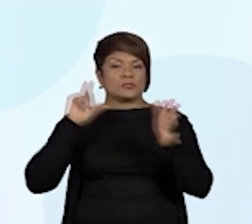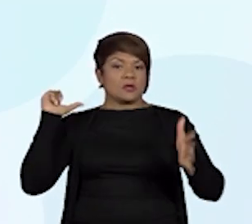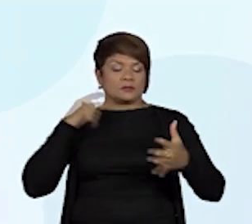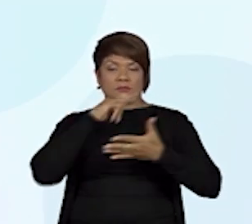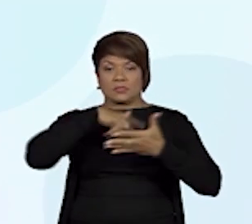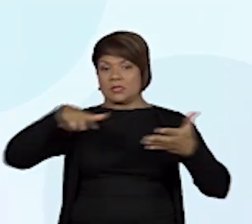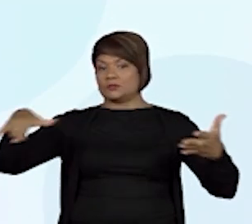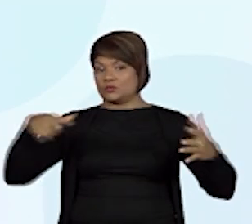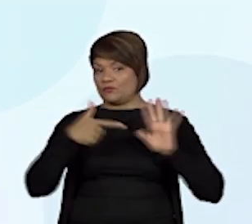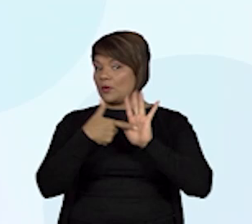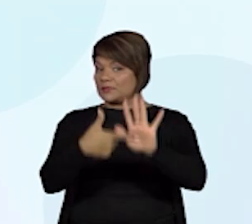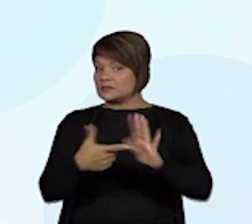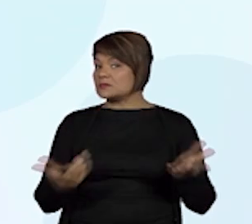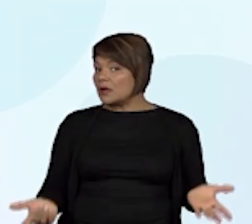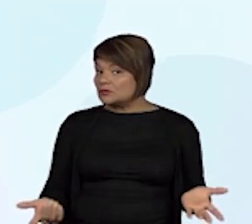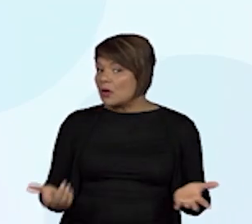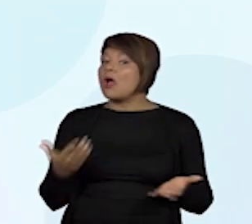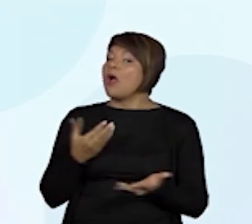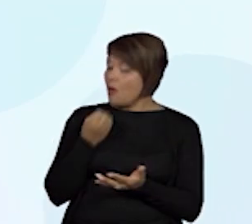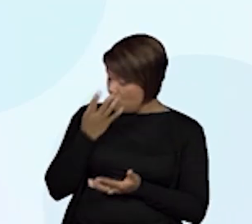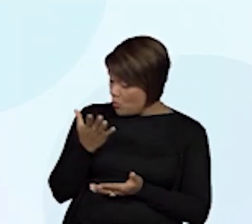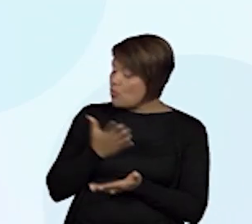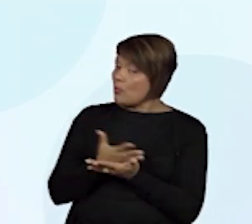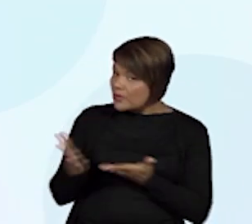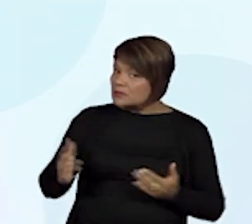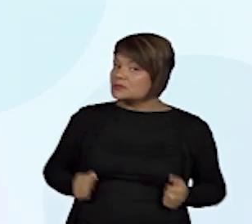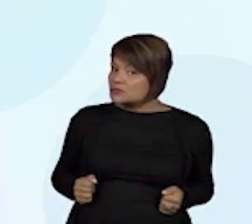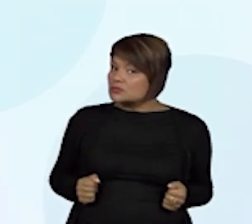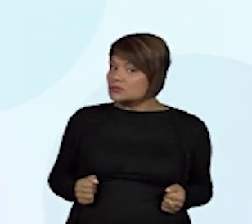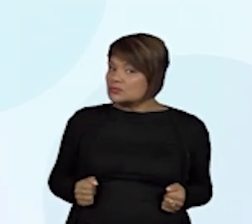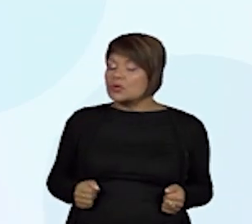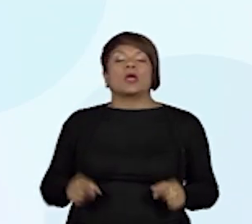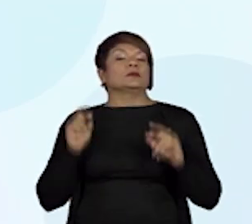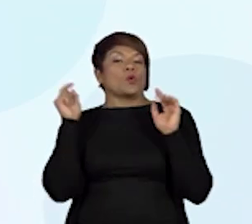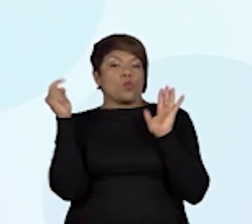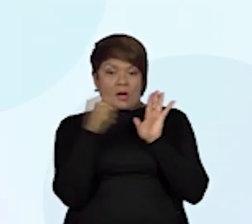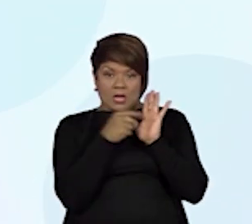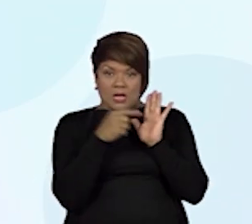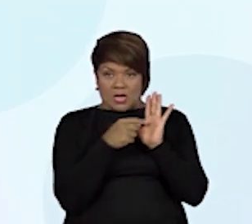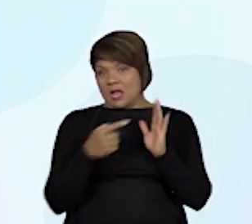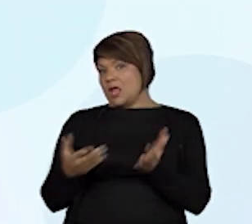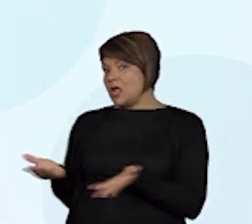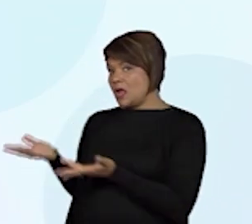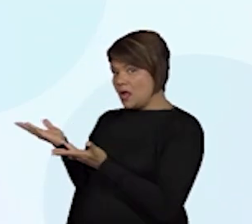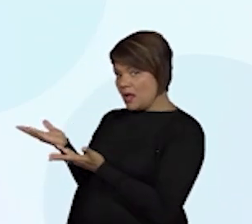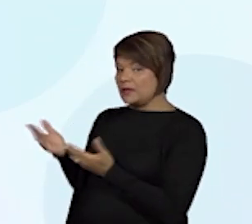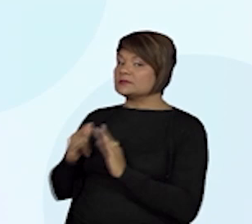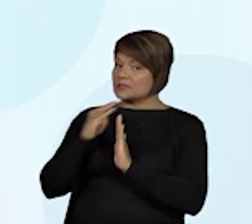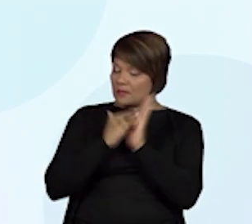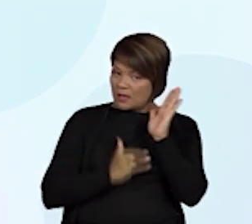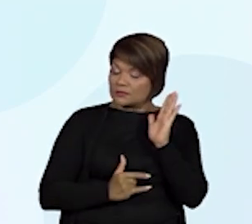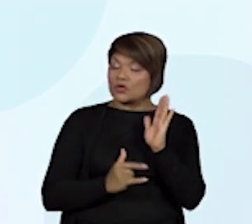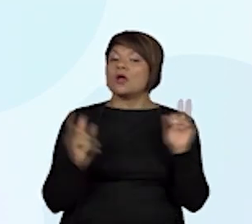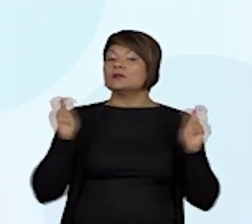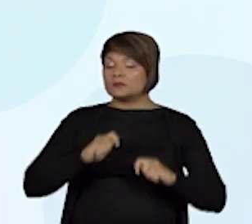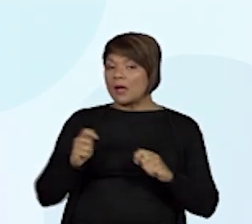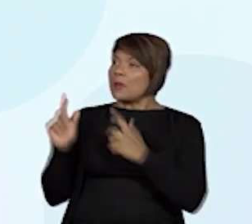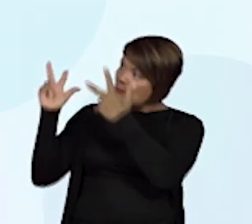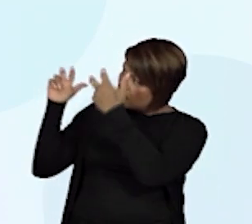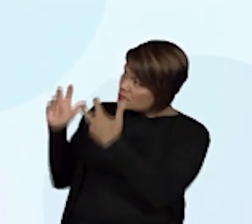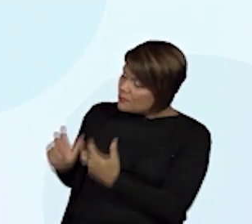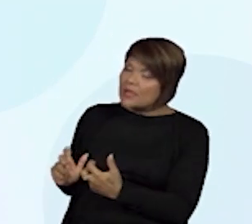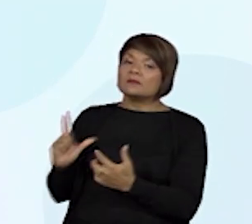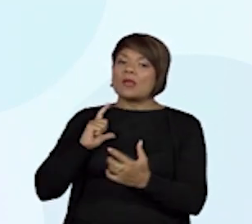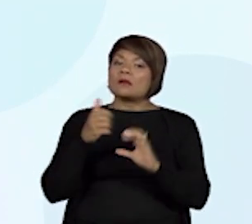começo, né, professora Joyce? Sim, é um bom começo. Então, olha só, esse texto Então, nós podemos observar que esse texto tem